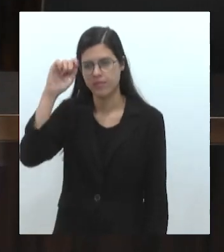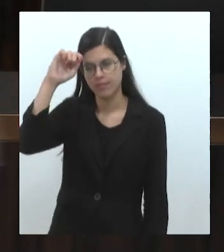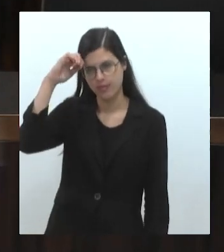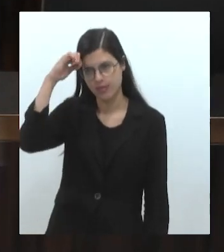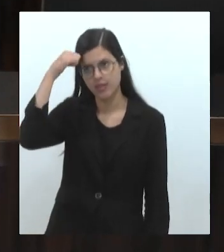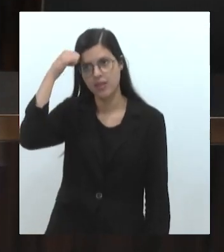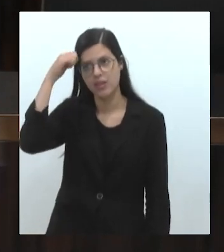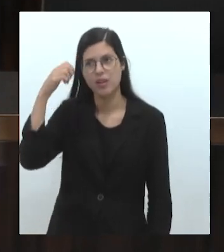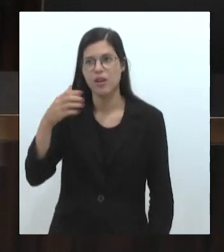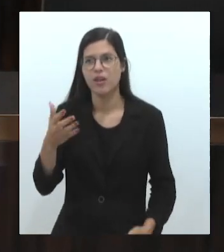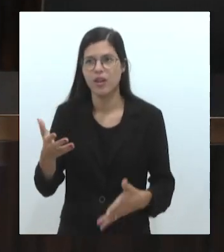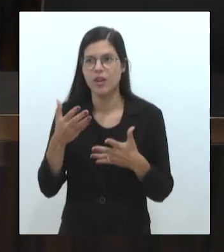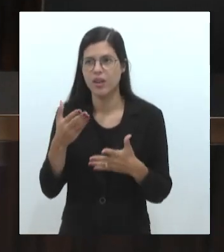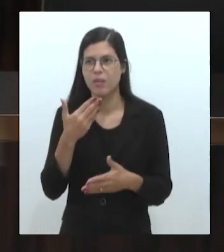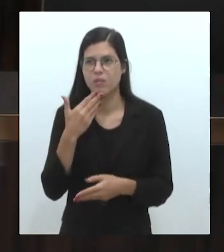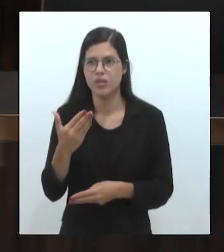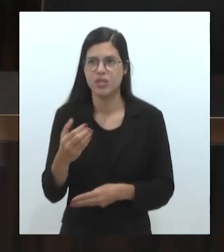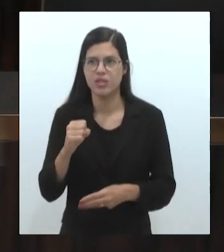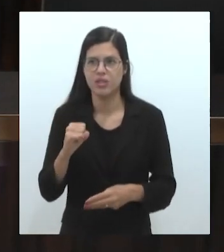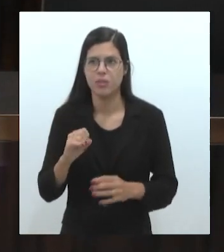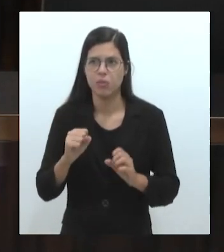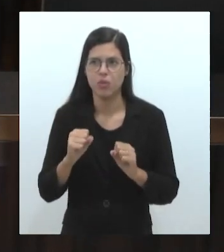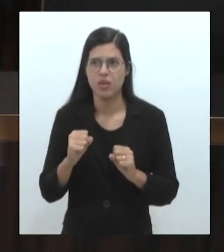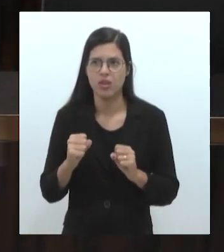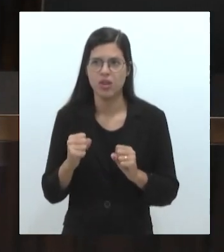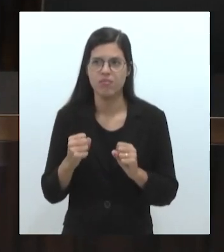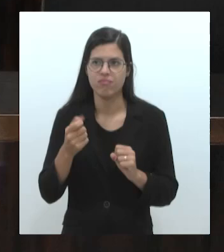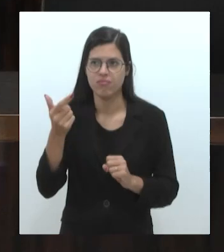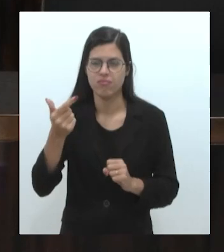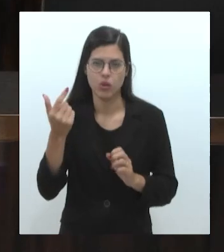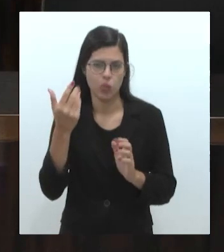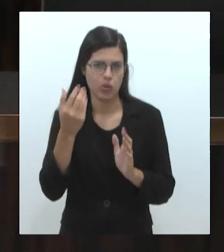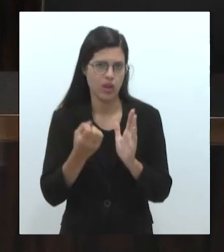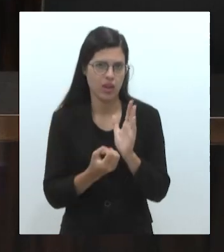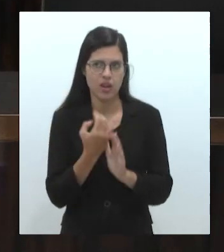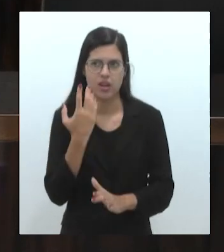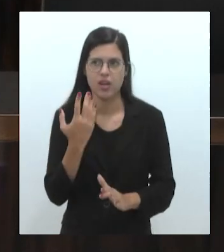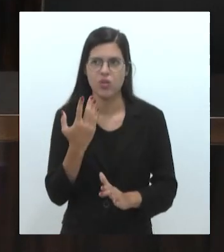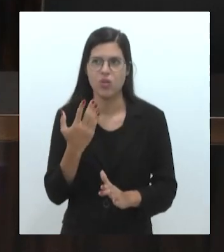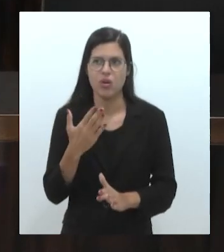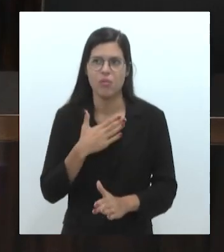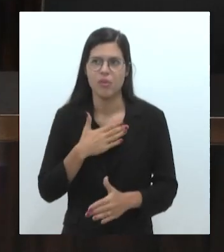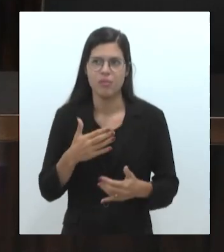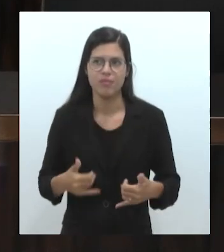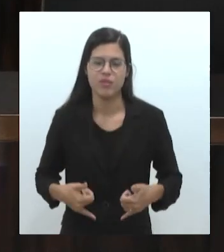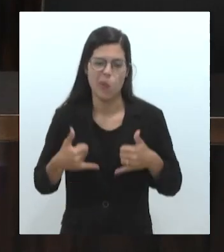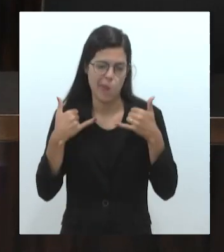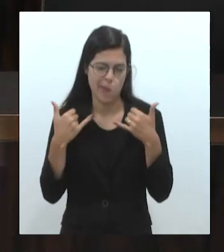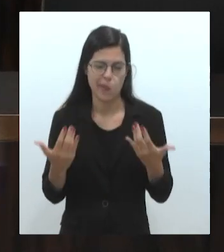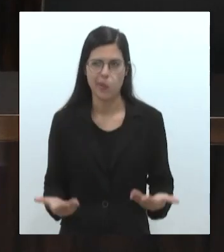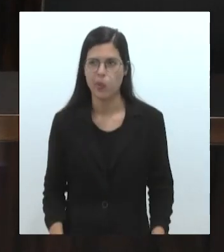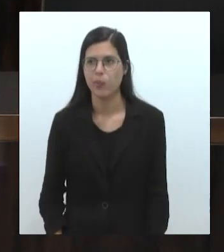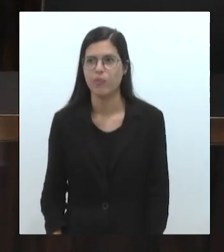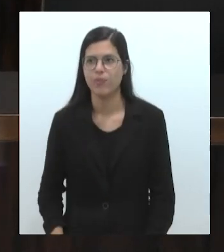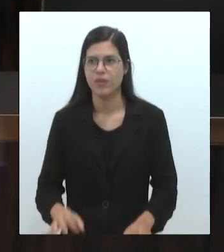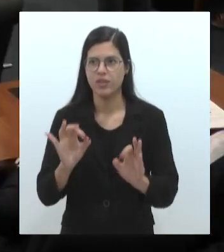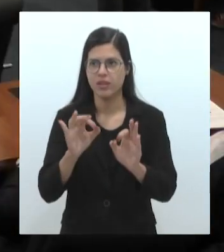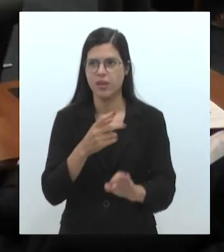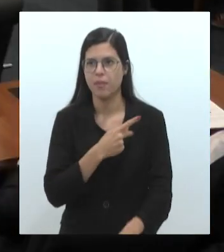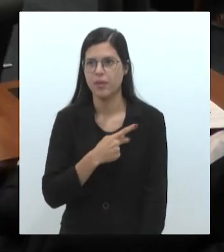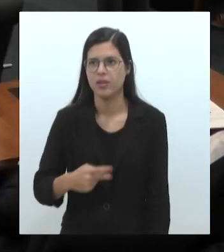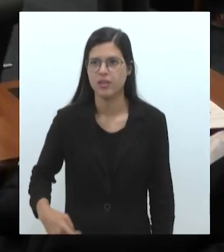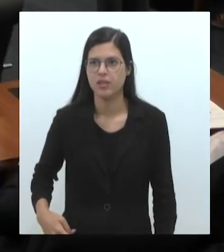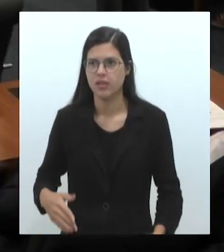sou, também, se puder me conceder a coautoria, para mim vai ser uma honra. Com certeza, senhora presidenta, está aberta